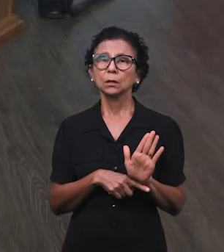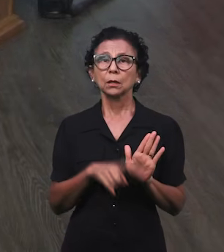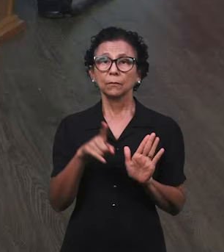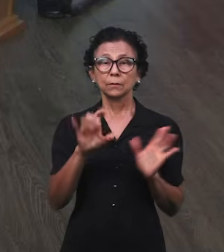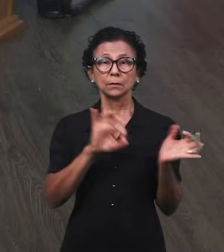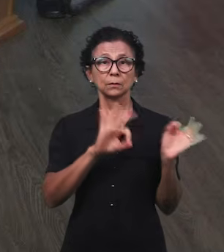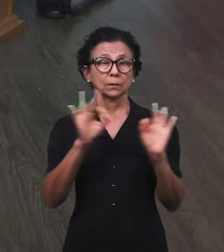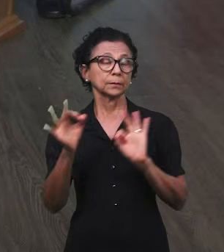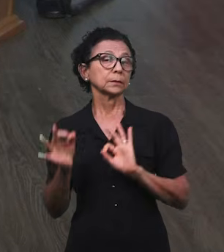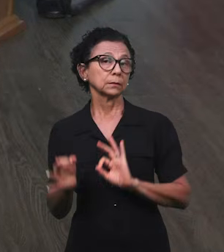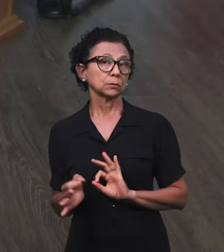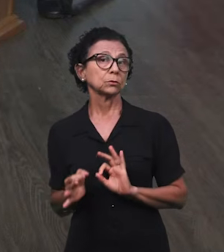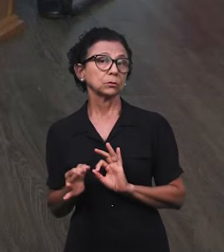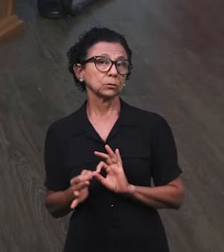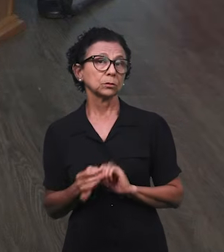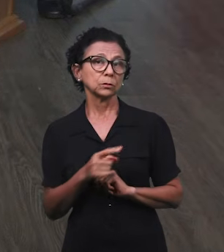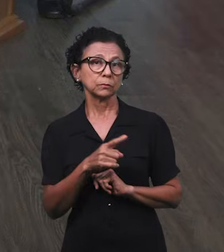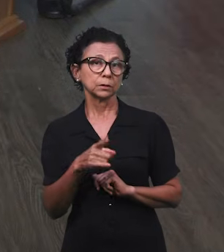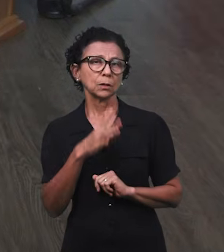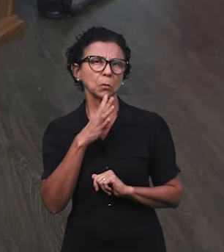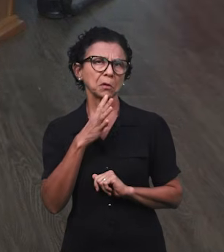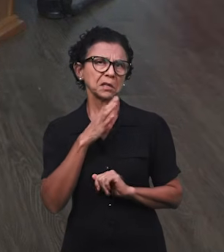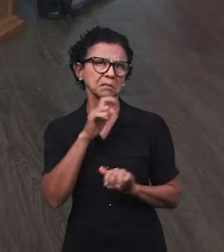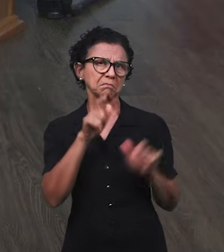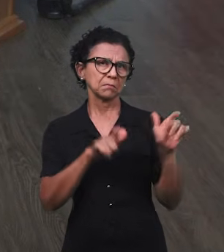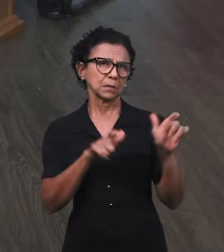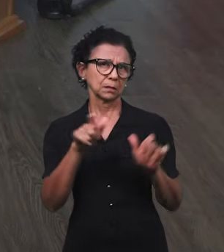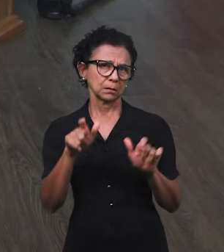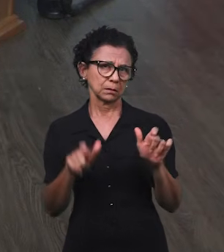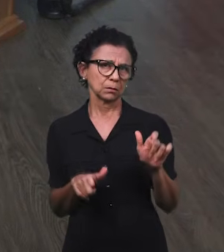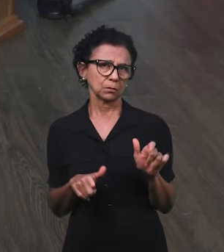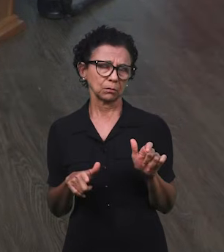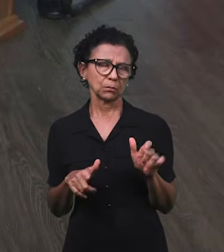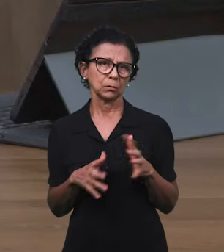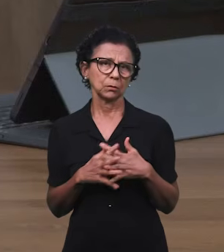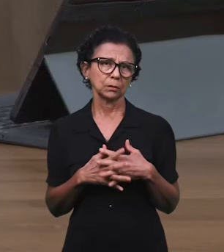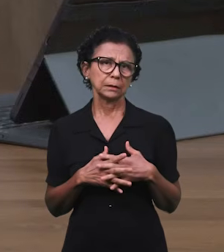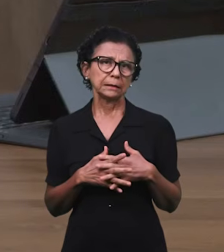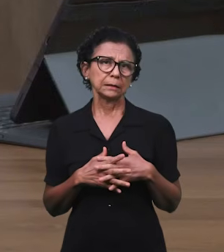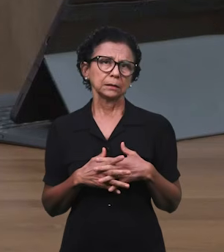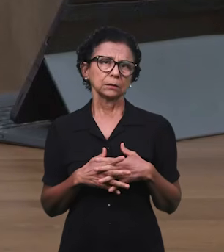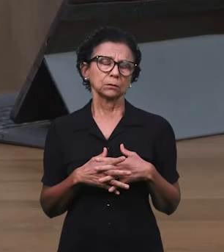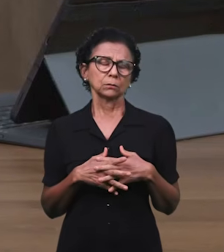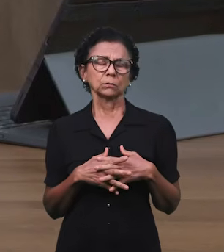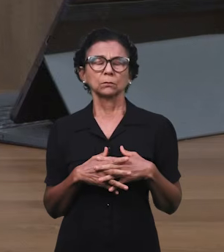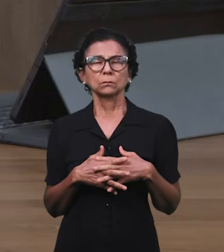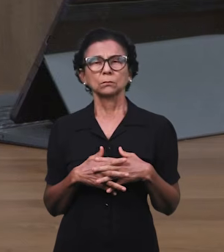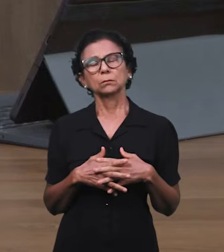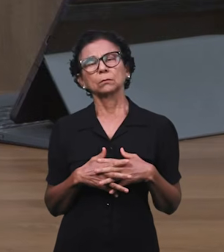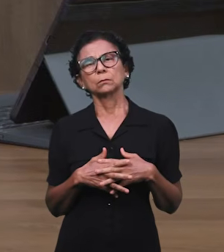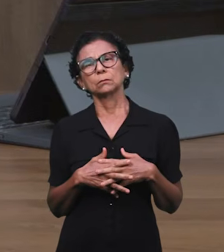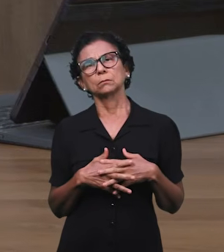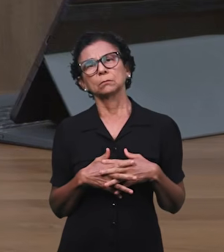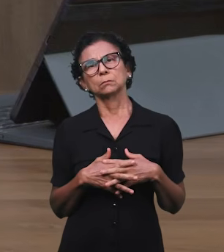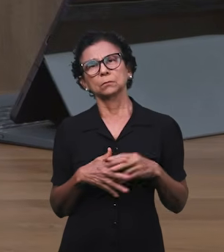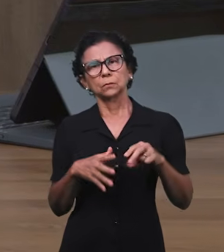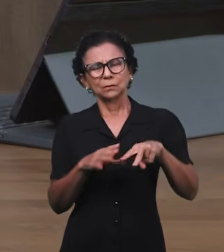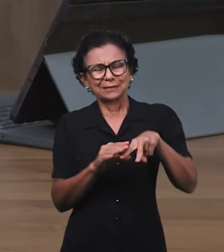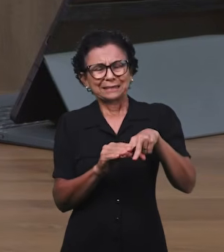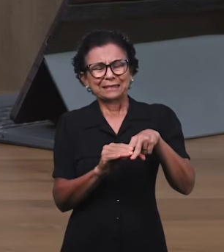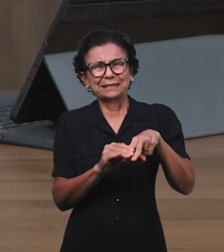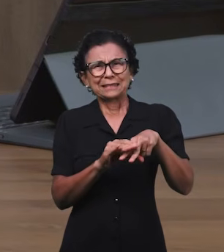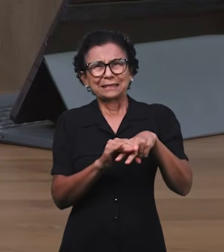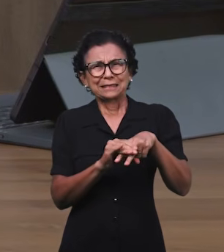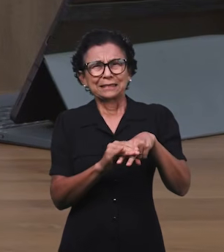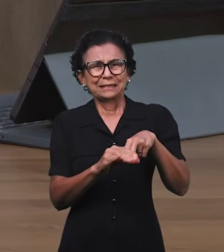nos assistindo e você conhece uma pessoa com deficiência e ela